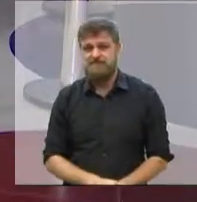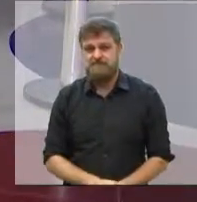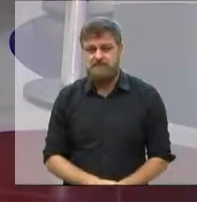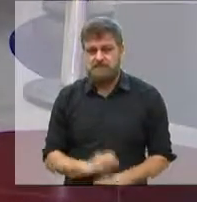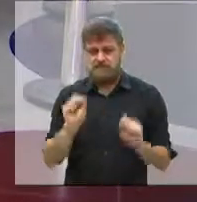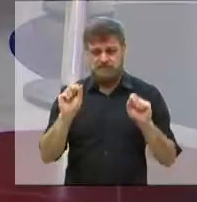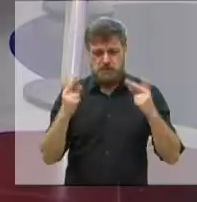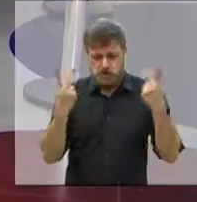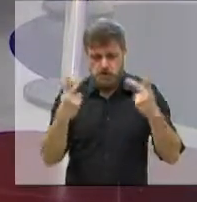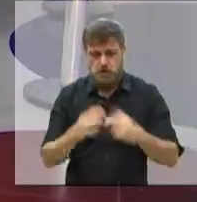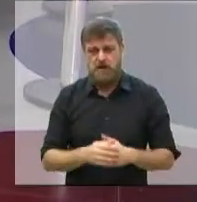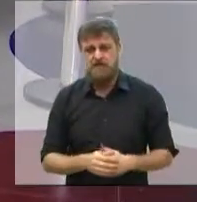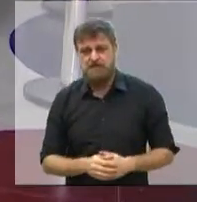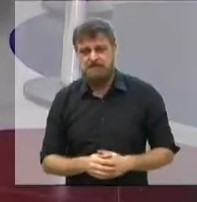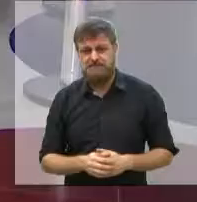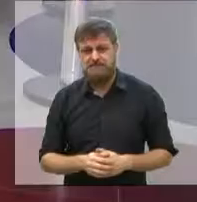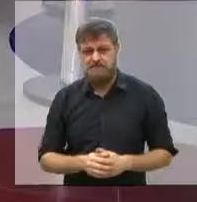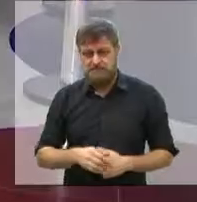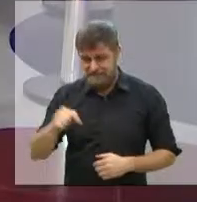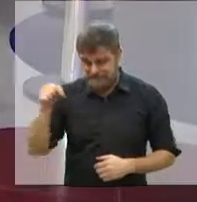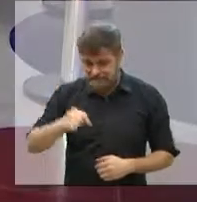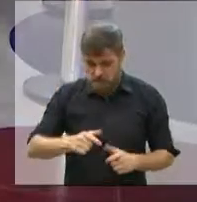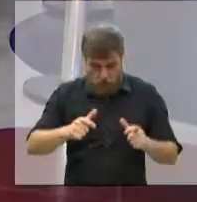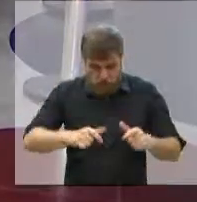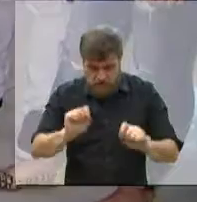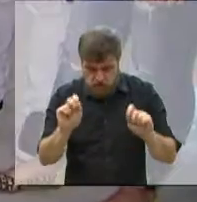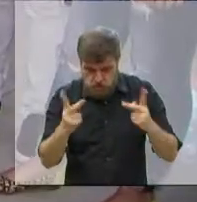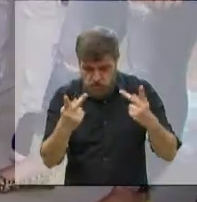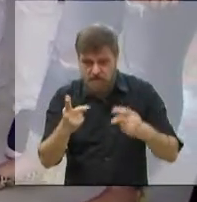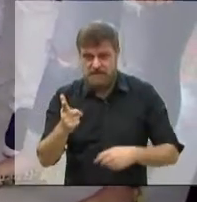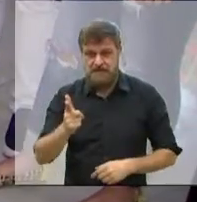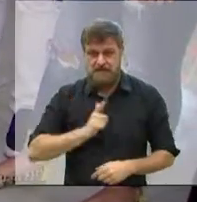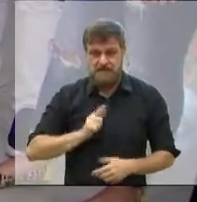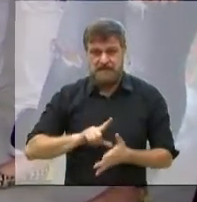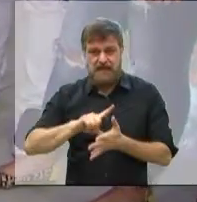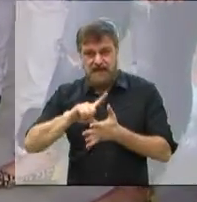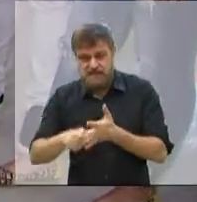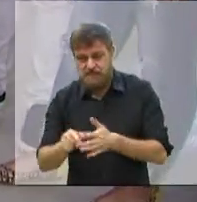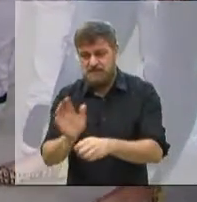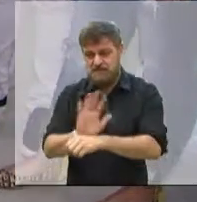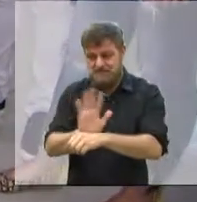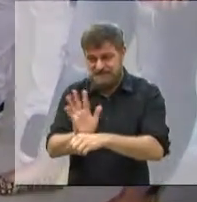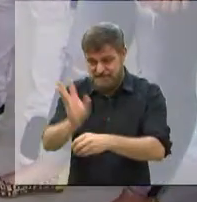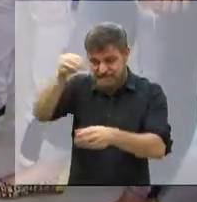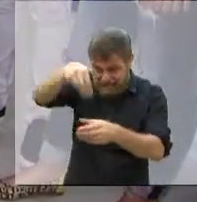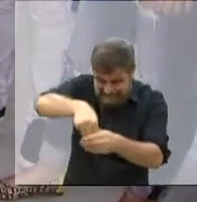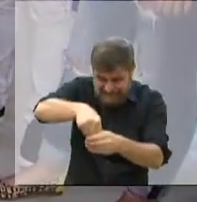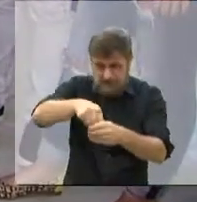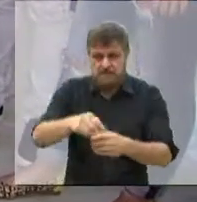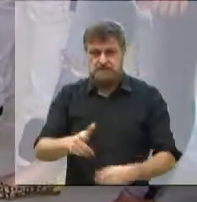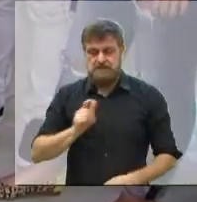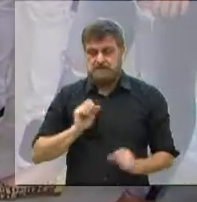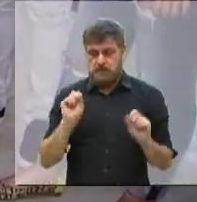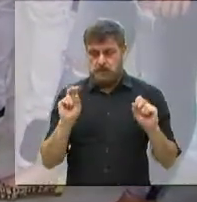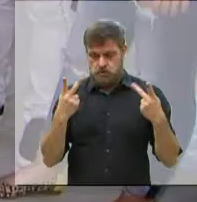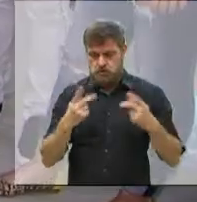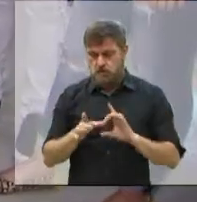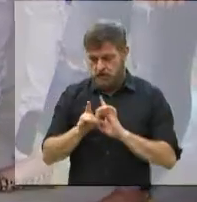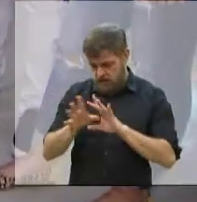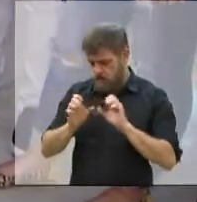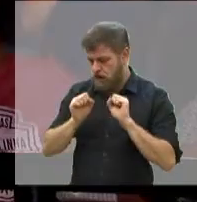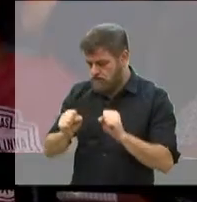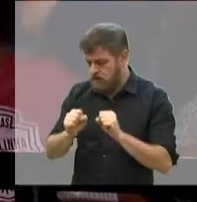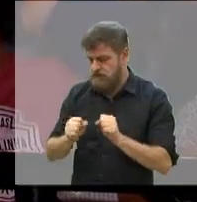os shoppings, não somente o shopping, porque eu tenho um shopping, depois tem o cinema lá dentro. Então, se o shopping autorizar,